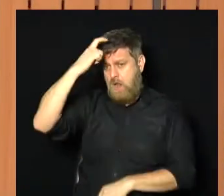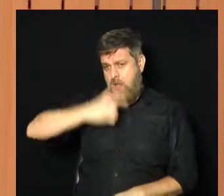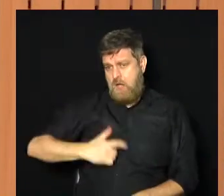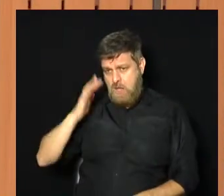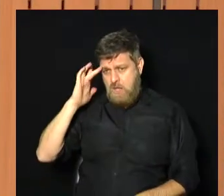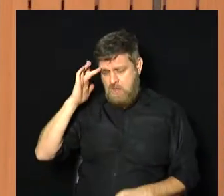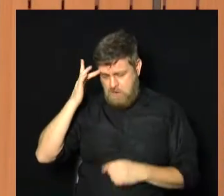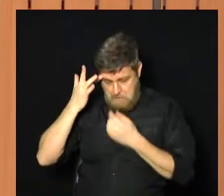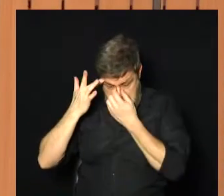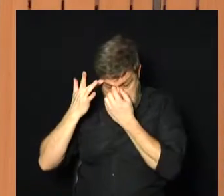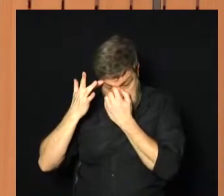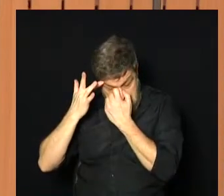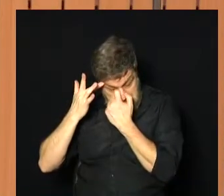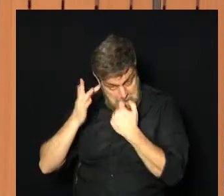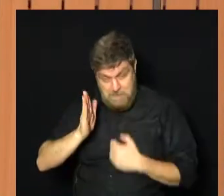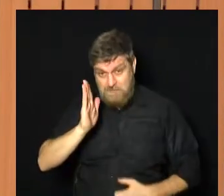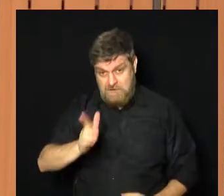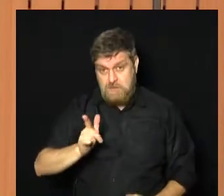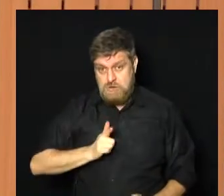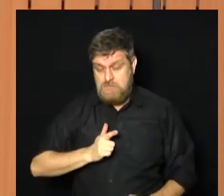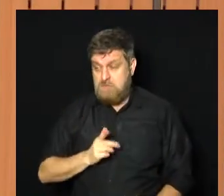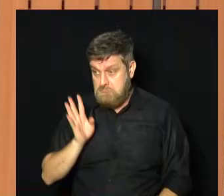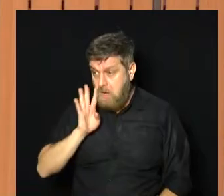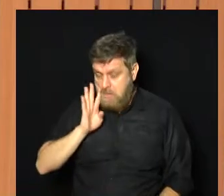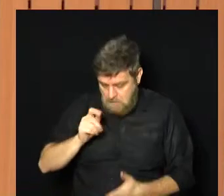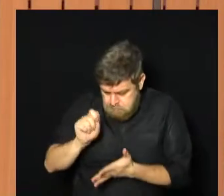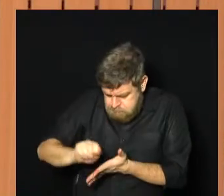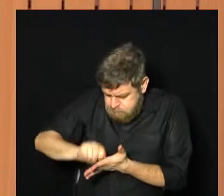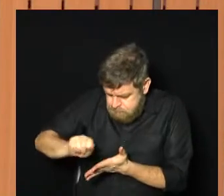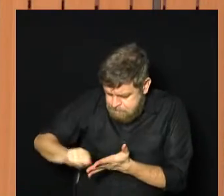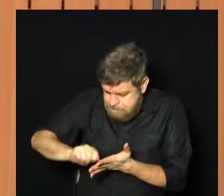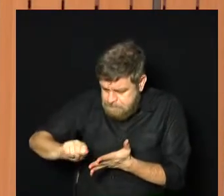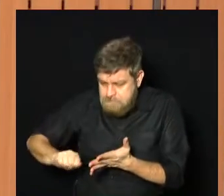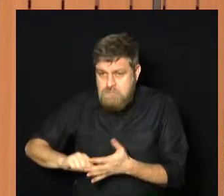um bom já encaminhamento também da gente